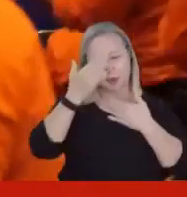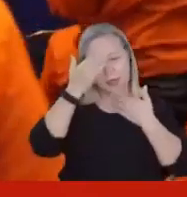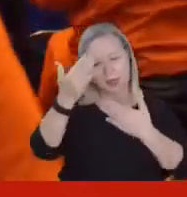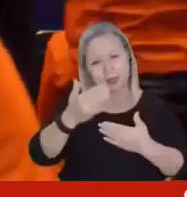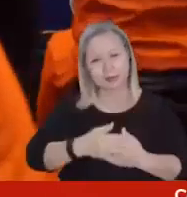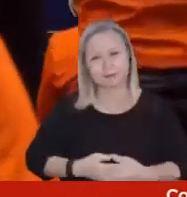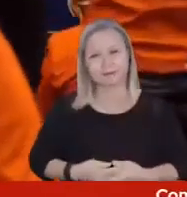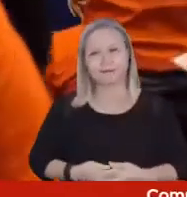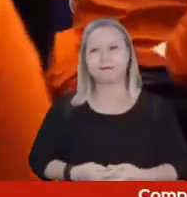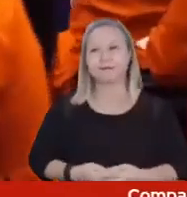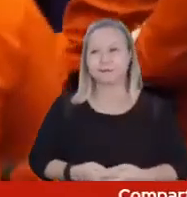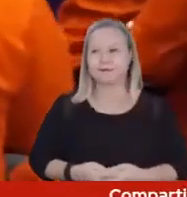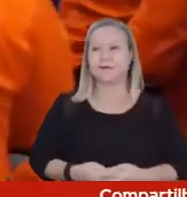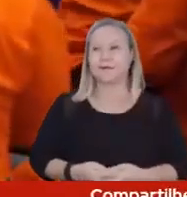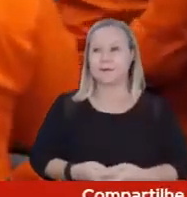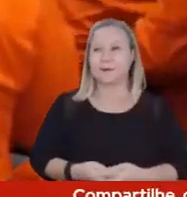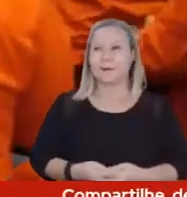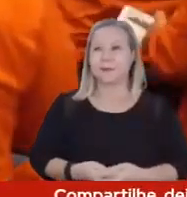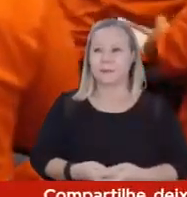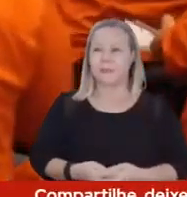Gente.